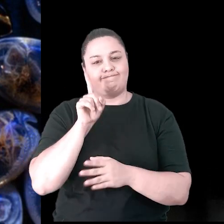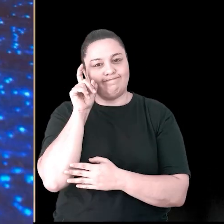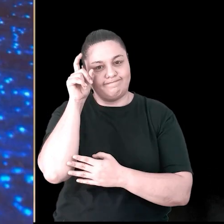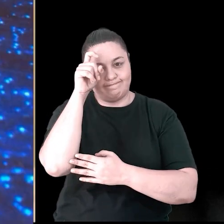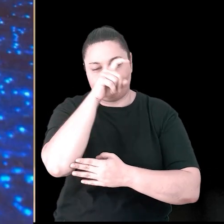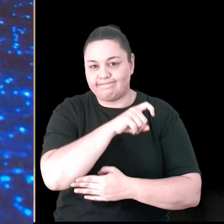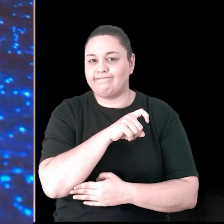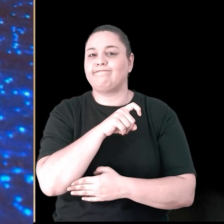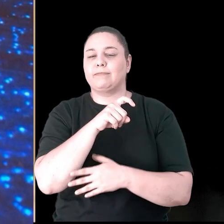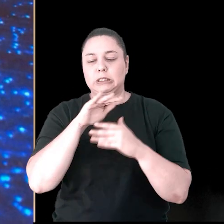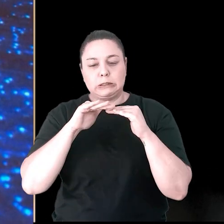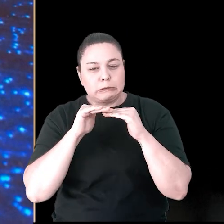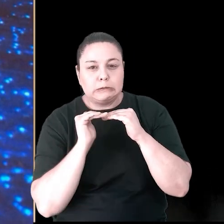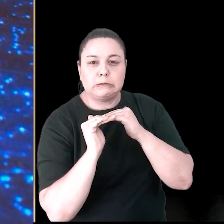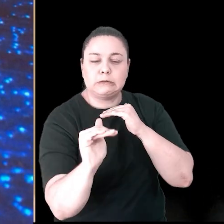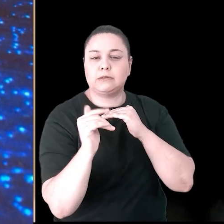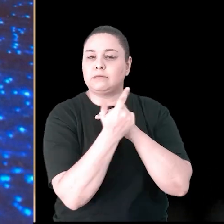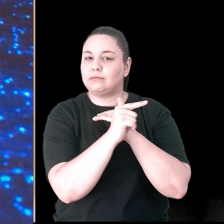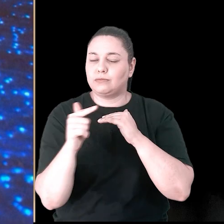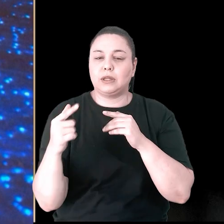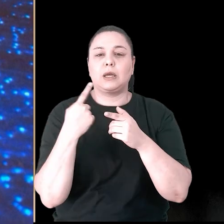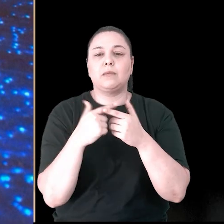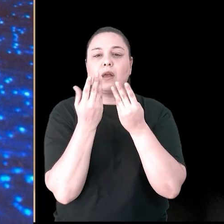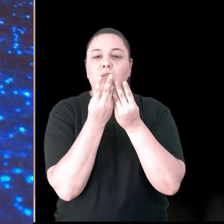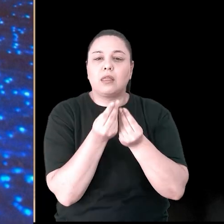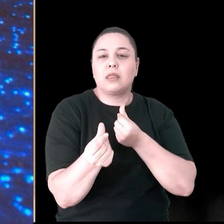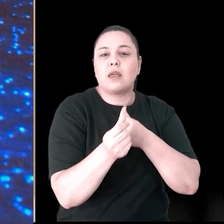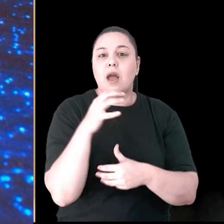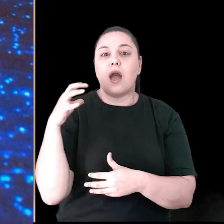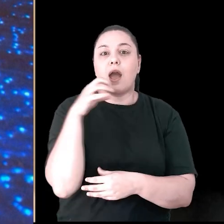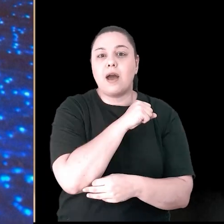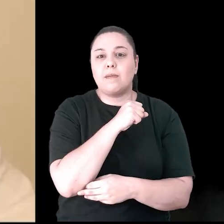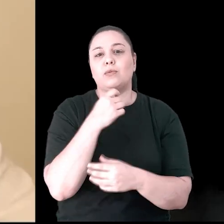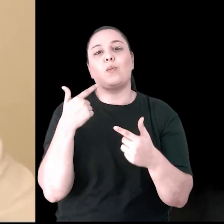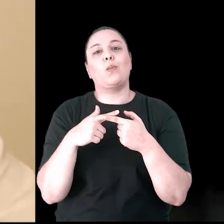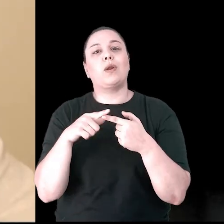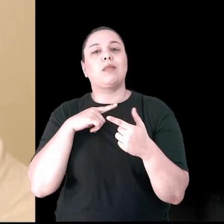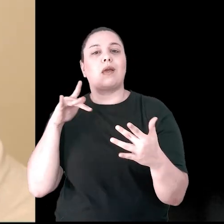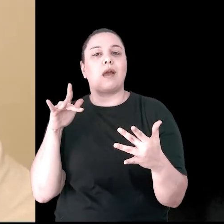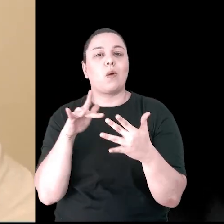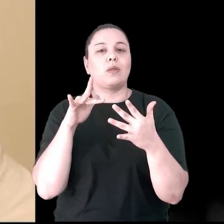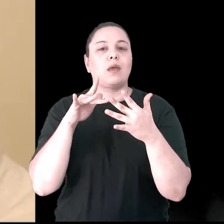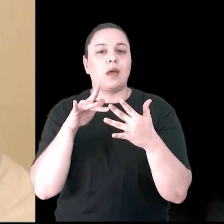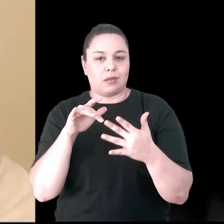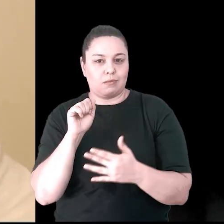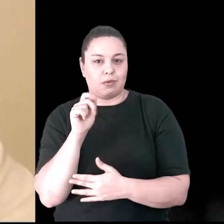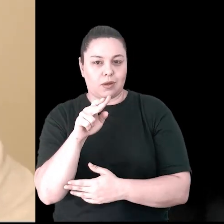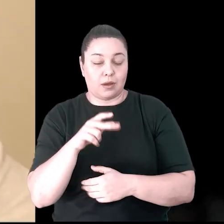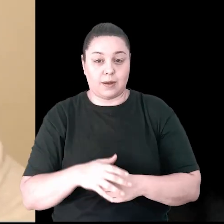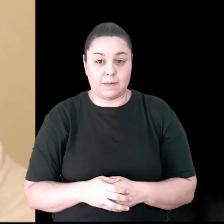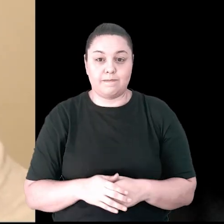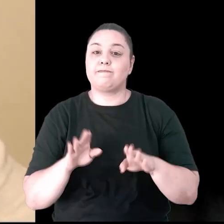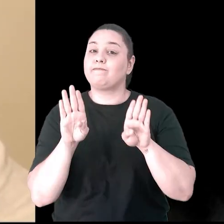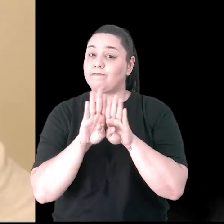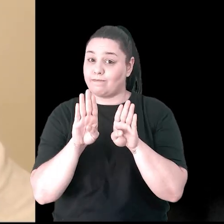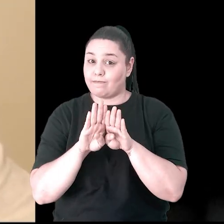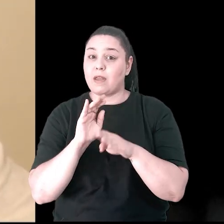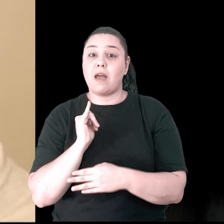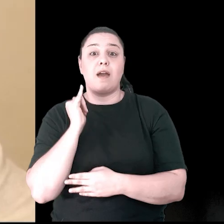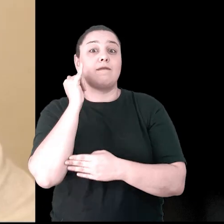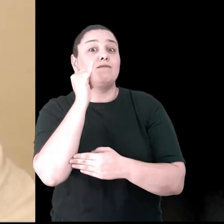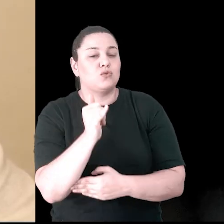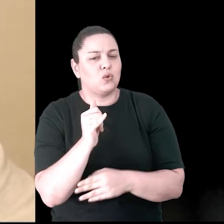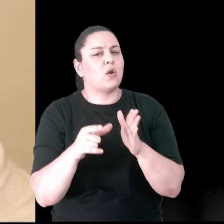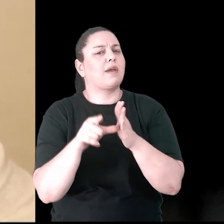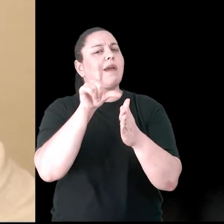essa luciferina era extremamente instável e se decompunha rapidamente na presença de oxigênio. Ainda avisou